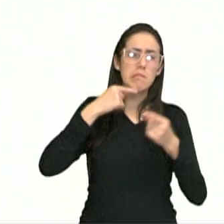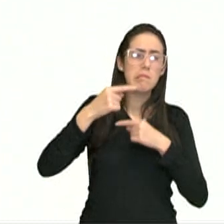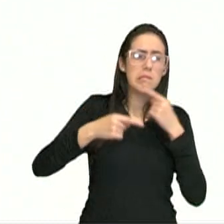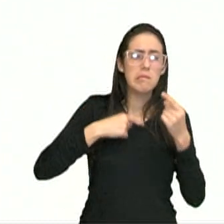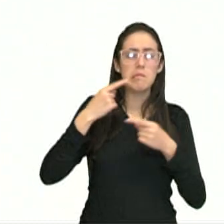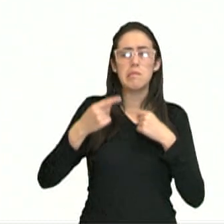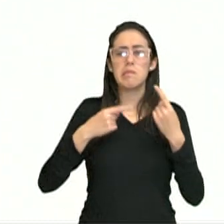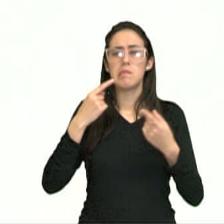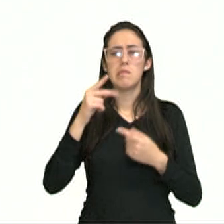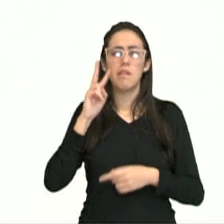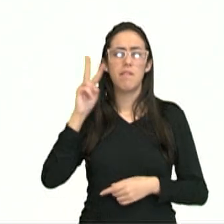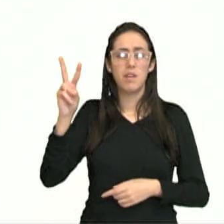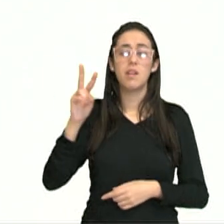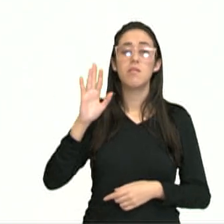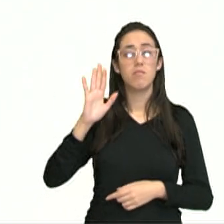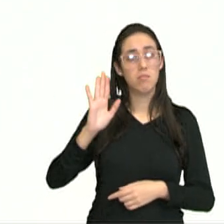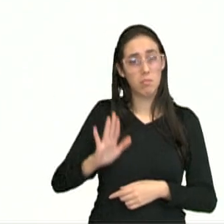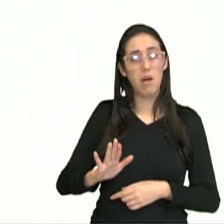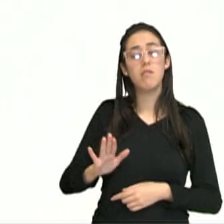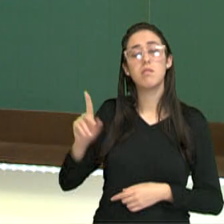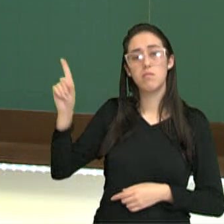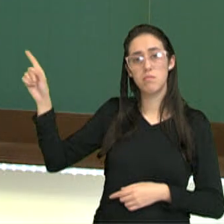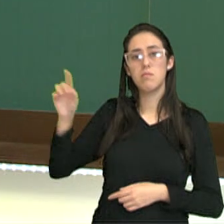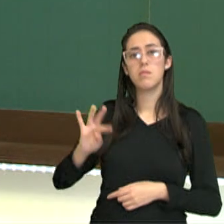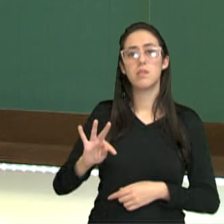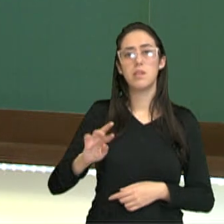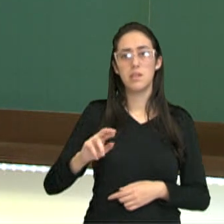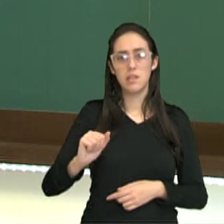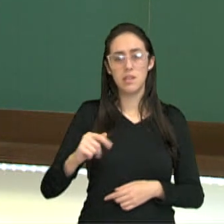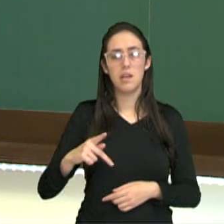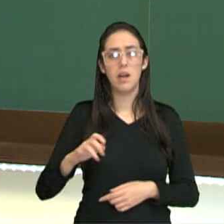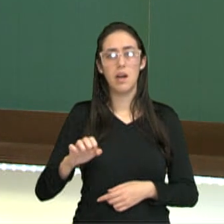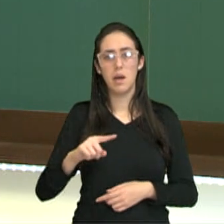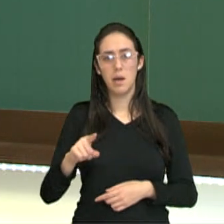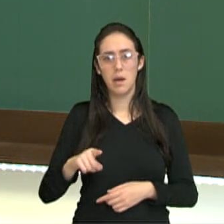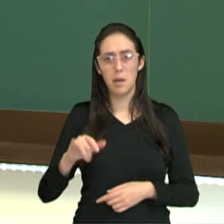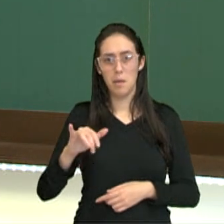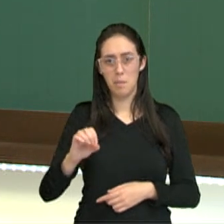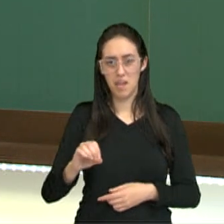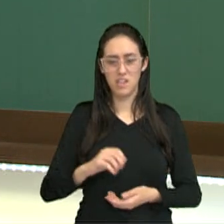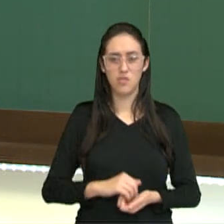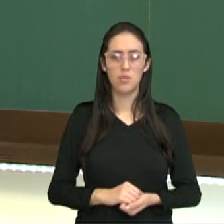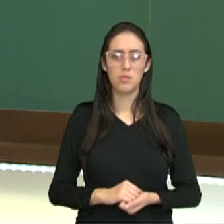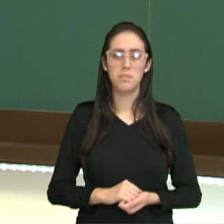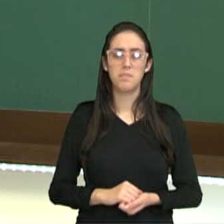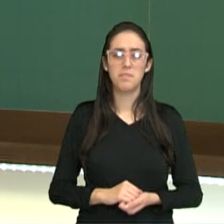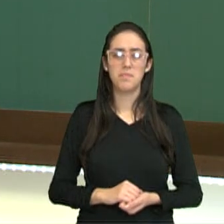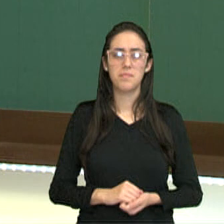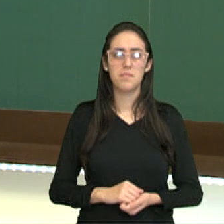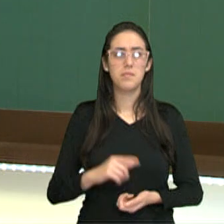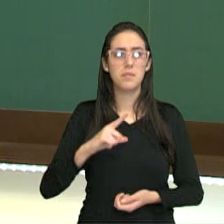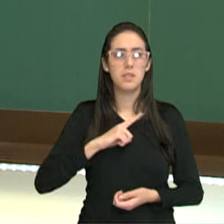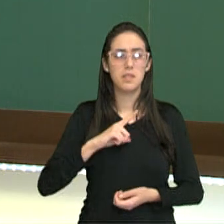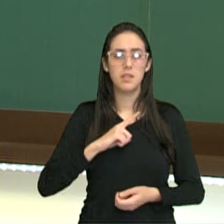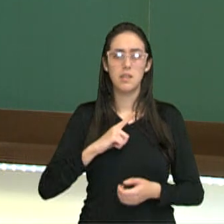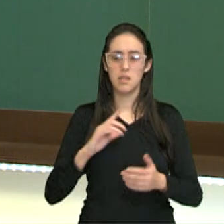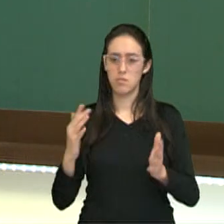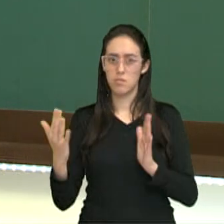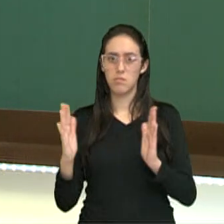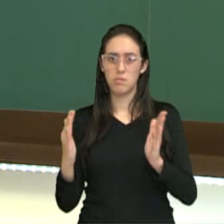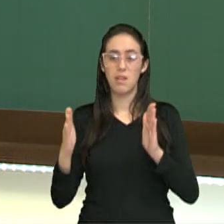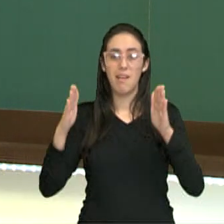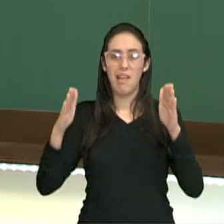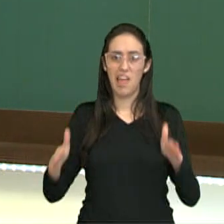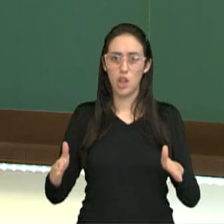daqui um trapézio, né? Que esse daqui é um trapézio retângulo que a gente chama, né? Que ele tem aqui um dos lados